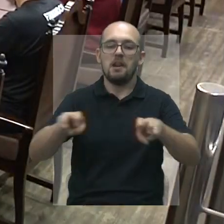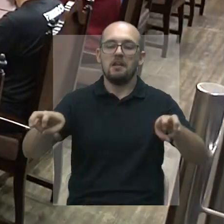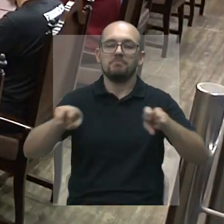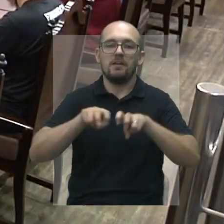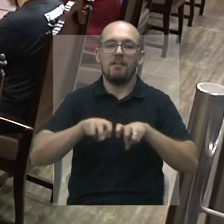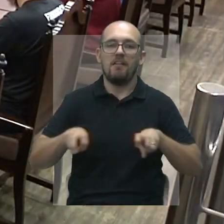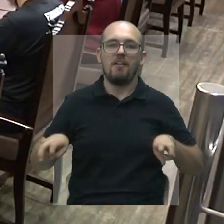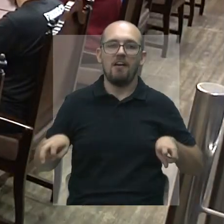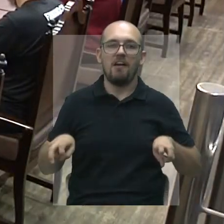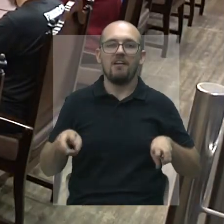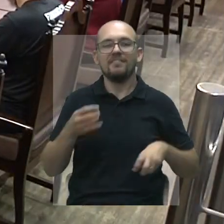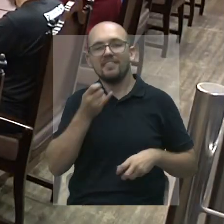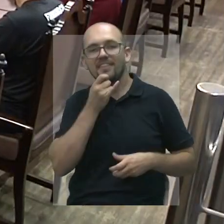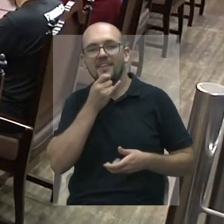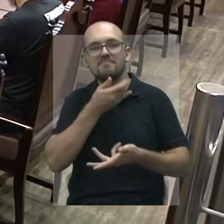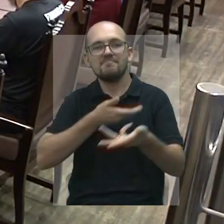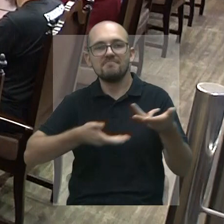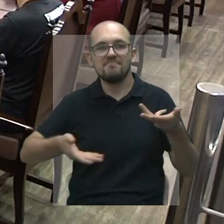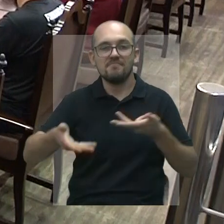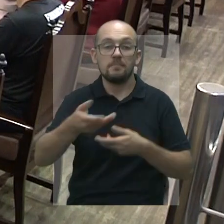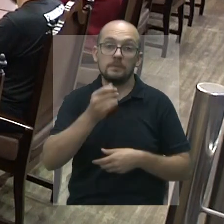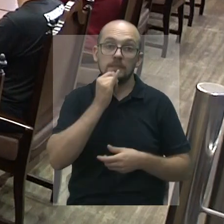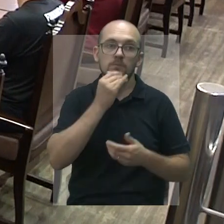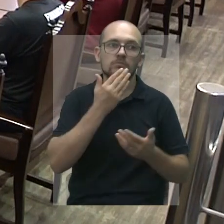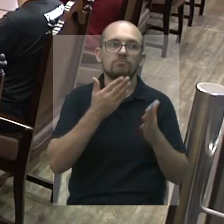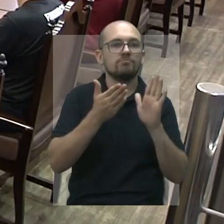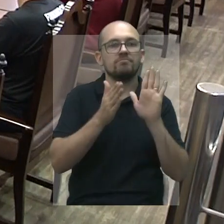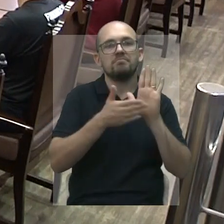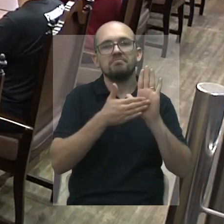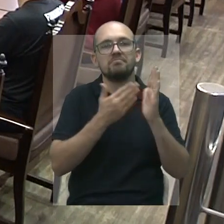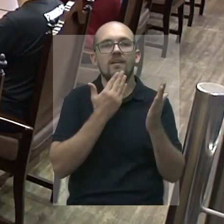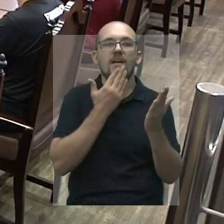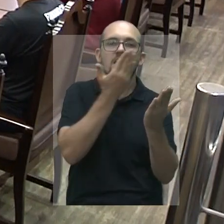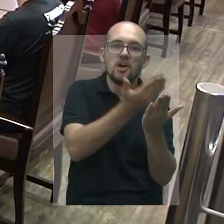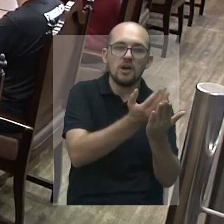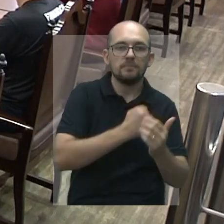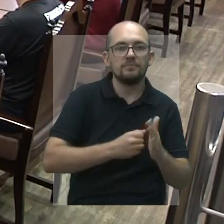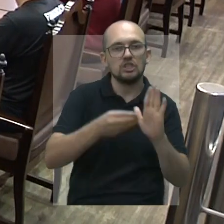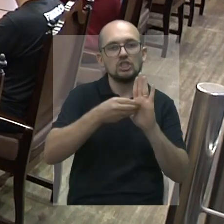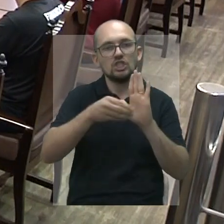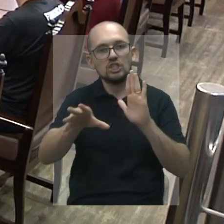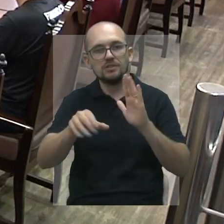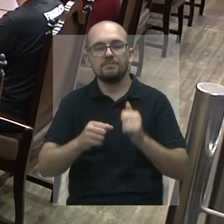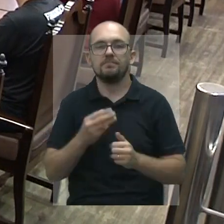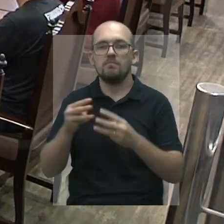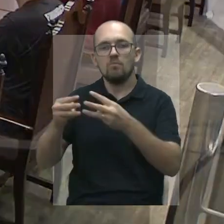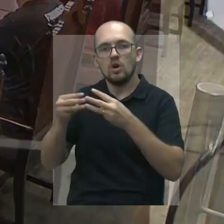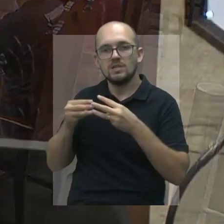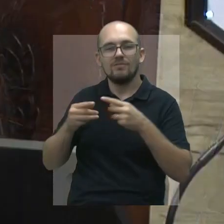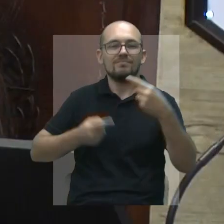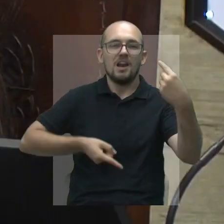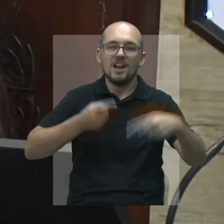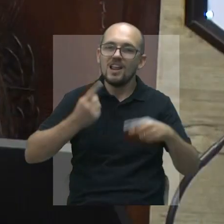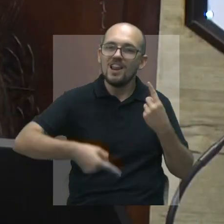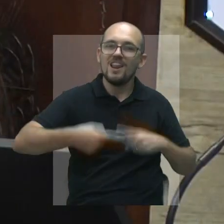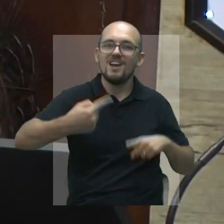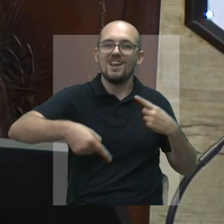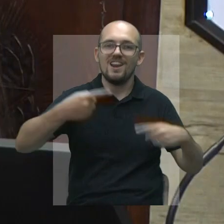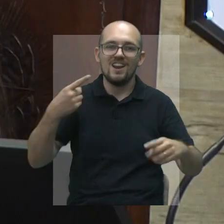parlamentares. Apresentaram requerimentos, indicações, moções e discutiram projetos de